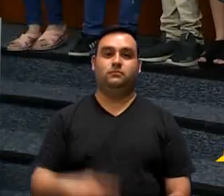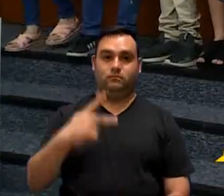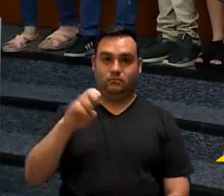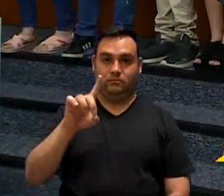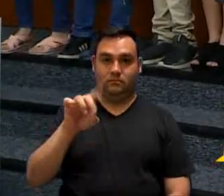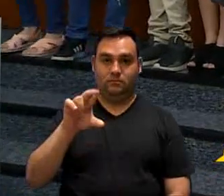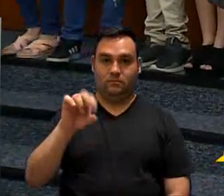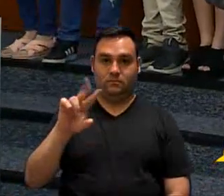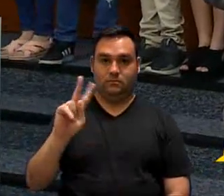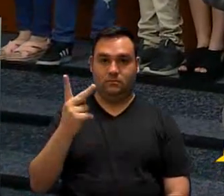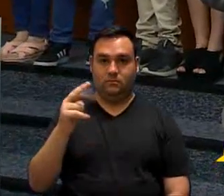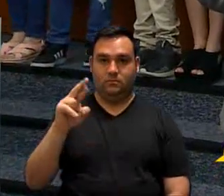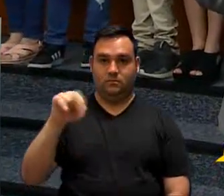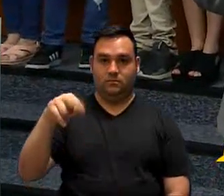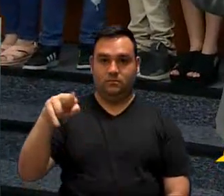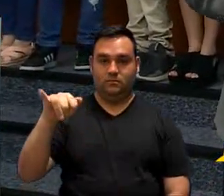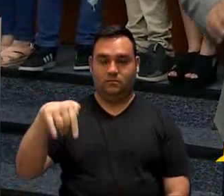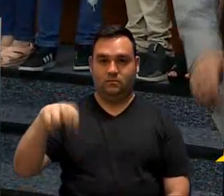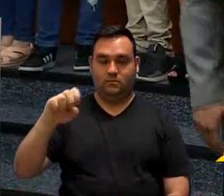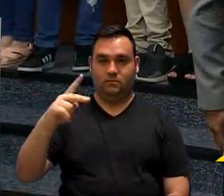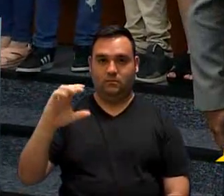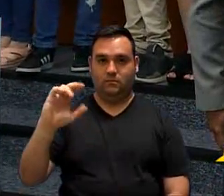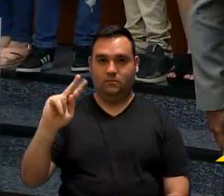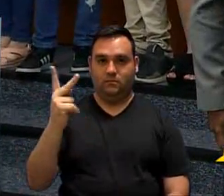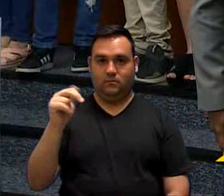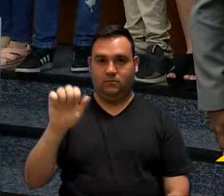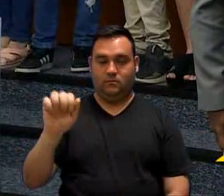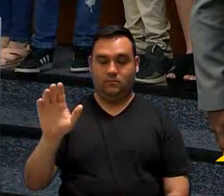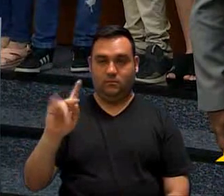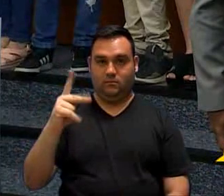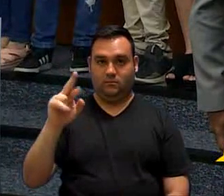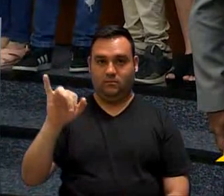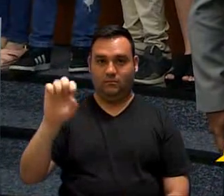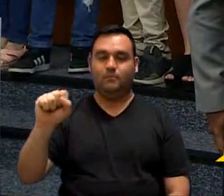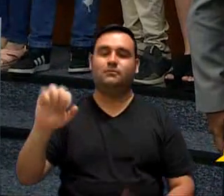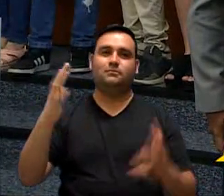Pedro Henrique da Cunha Pires.